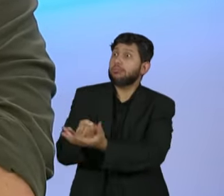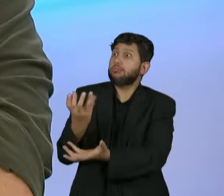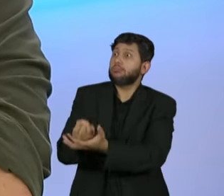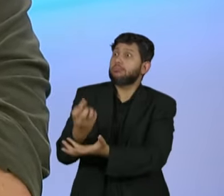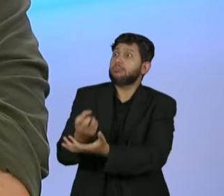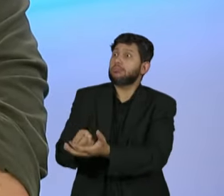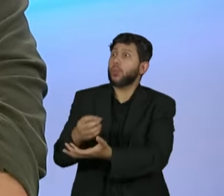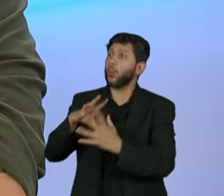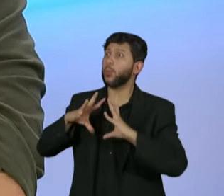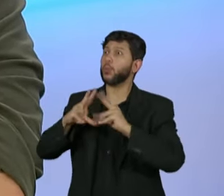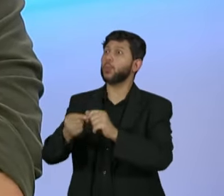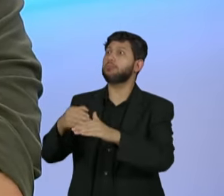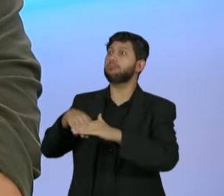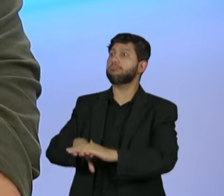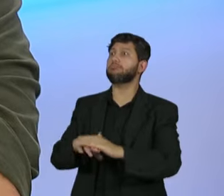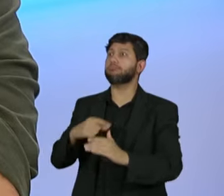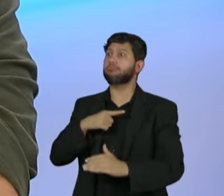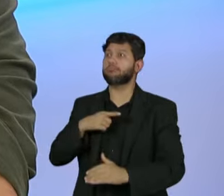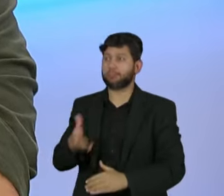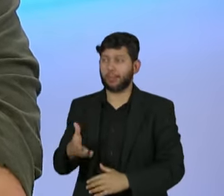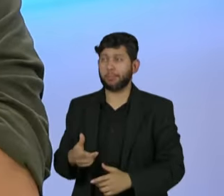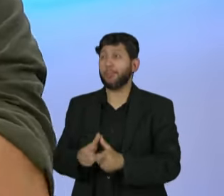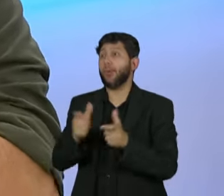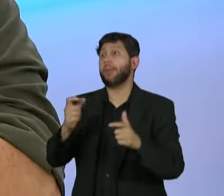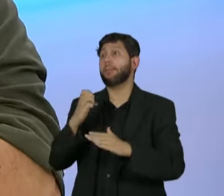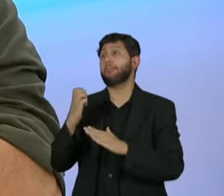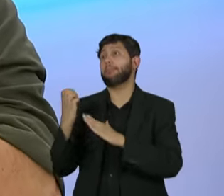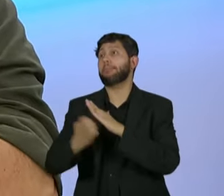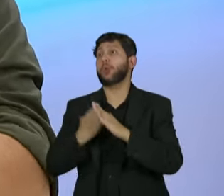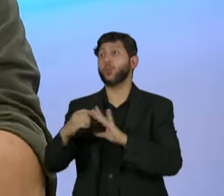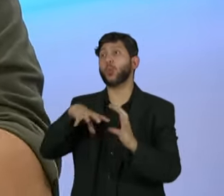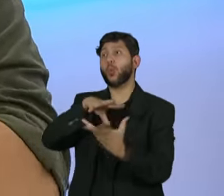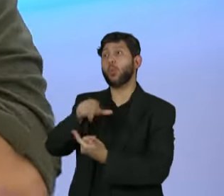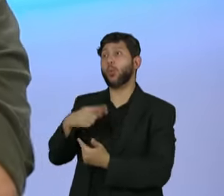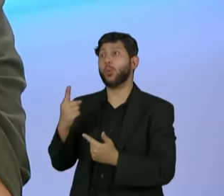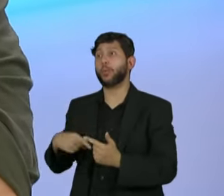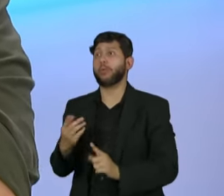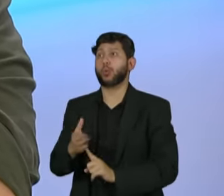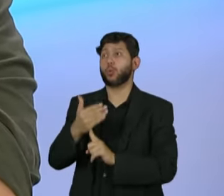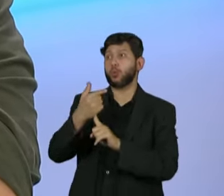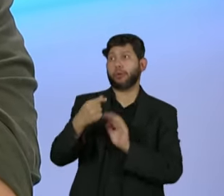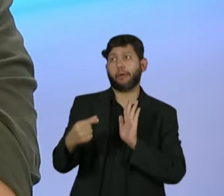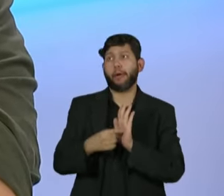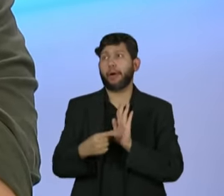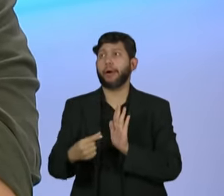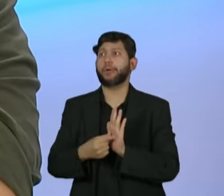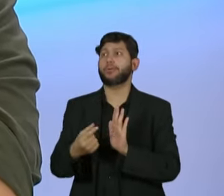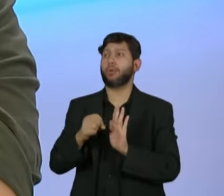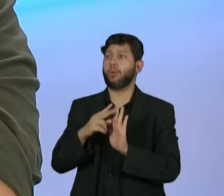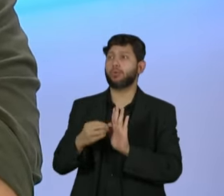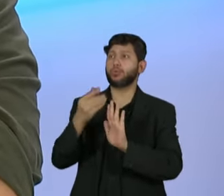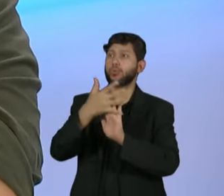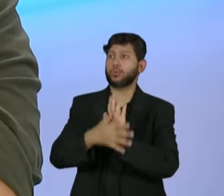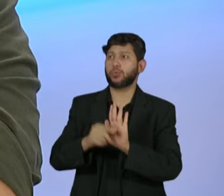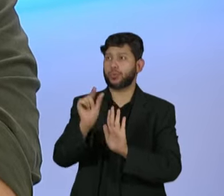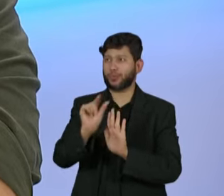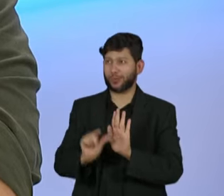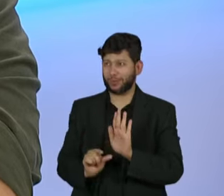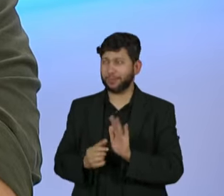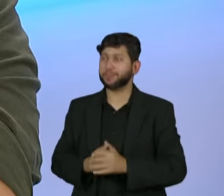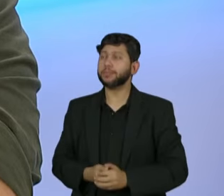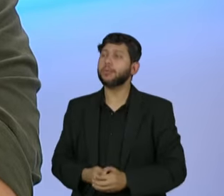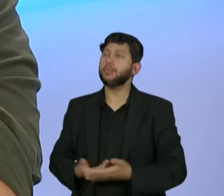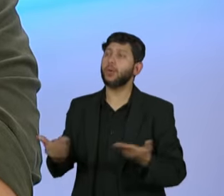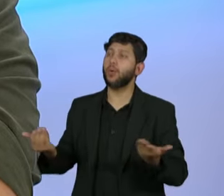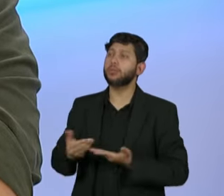mundo são tecnologia seja de hardware software e tal e agora a gente tem a ascensão